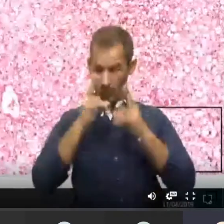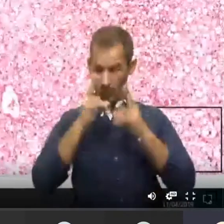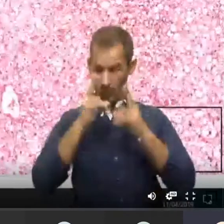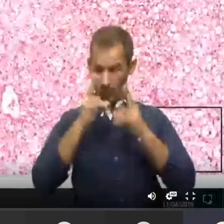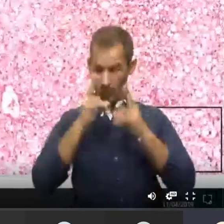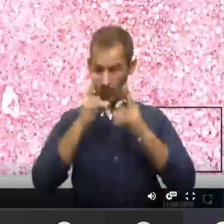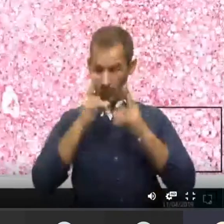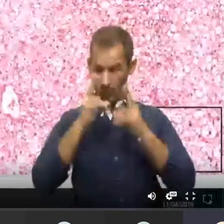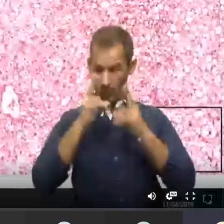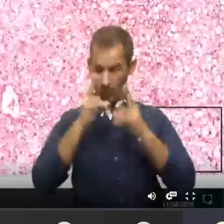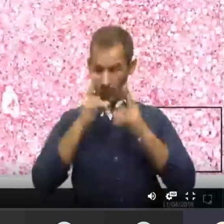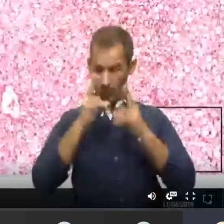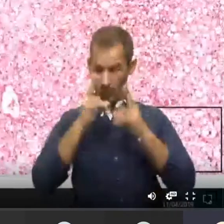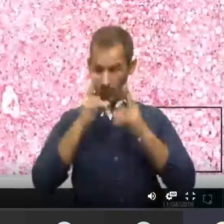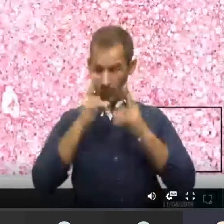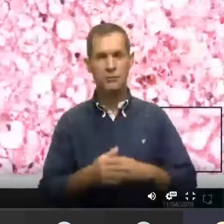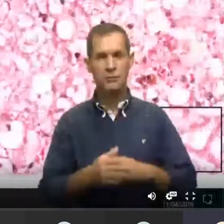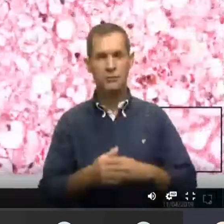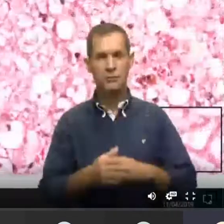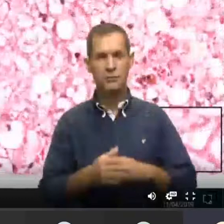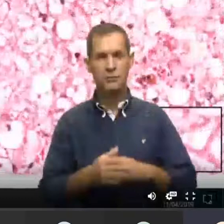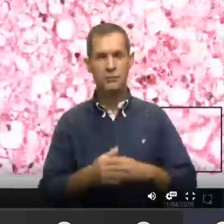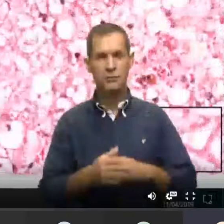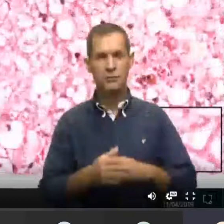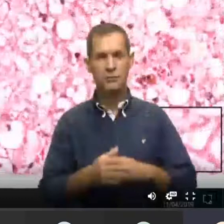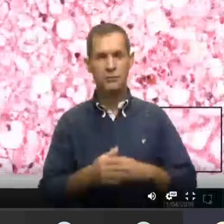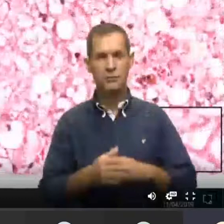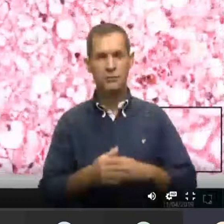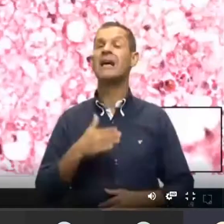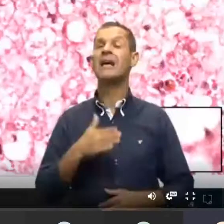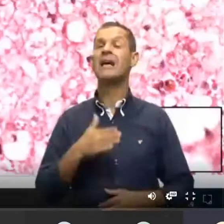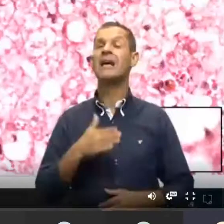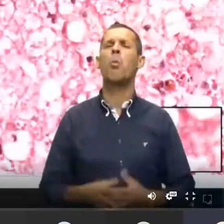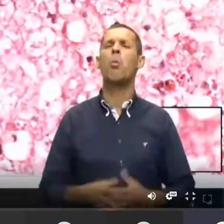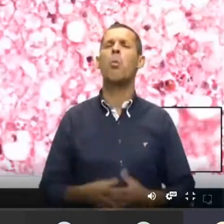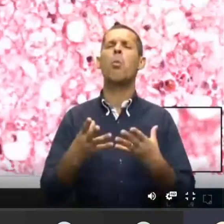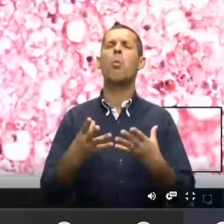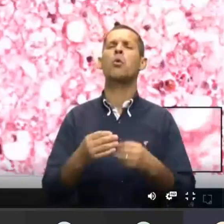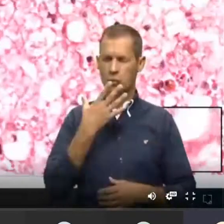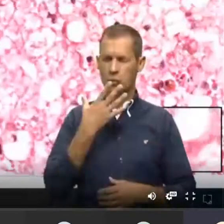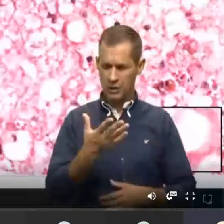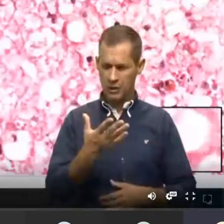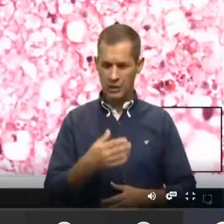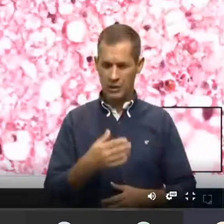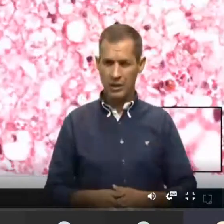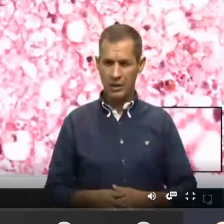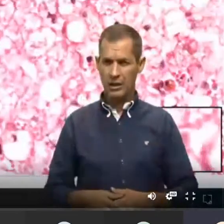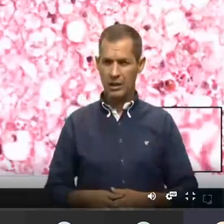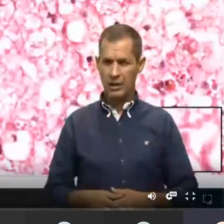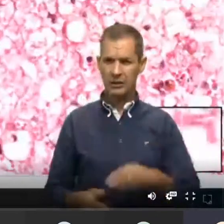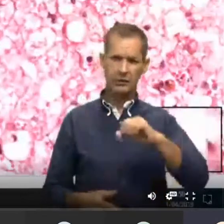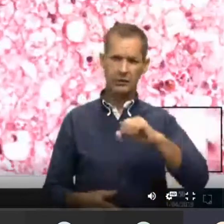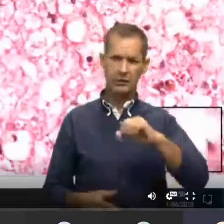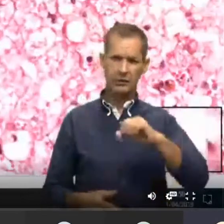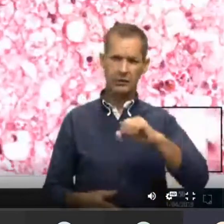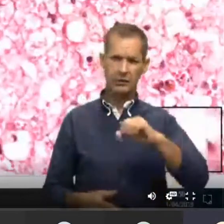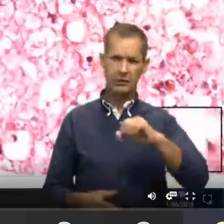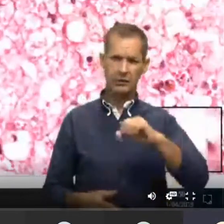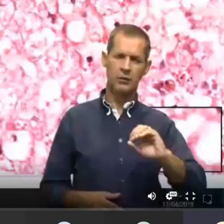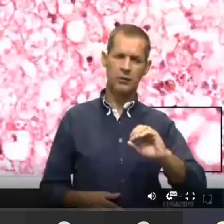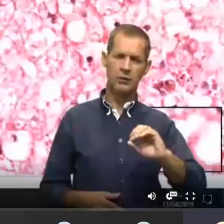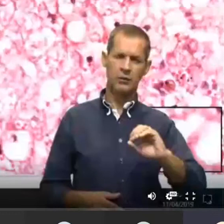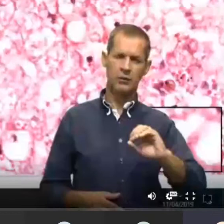vai chegando mais perto, né? Olha aqui, observem muito bem aqui as